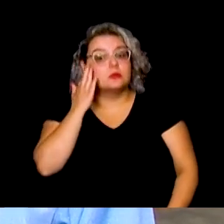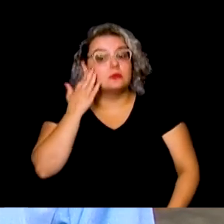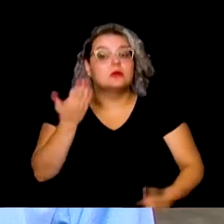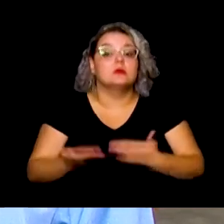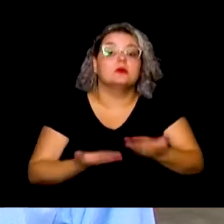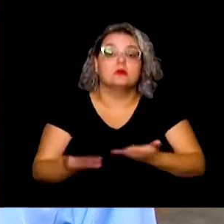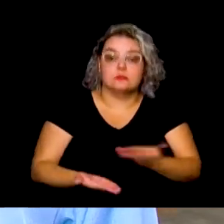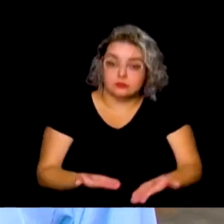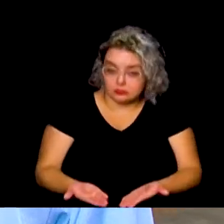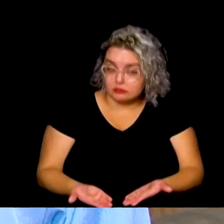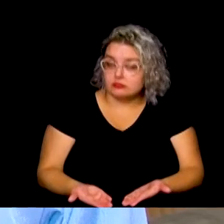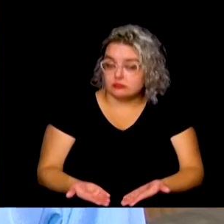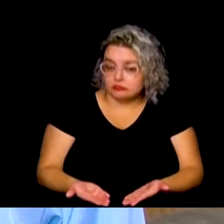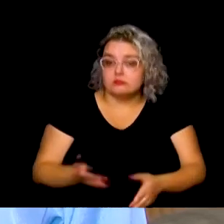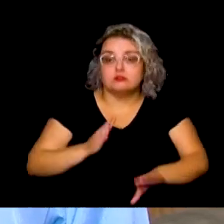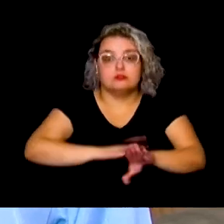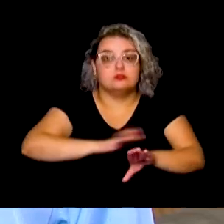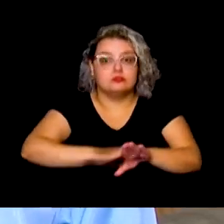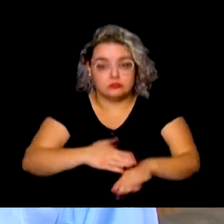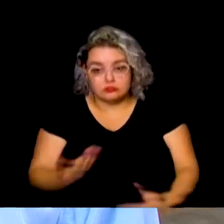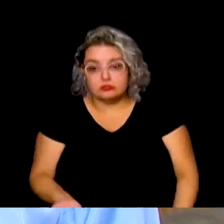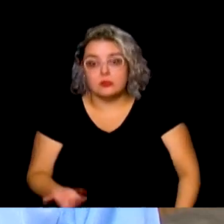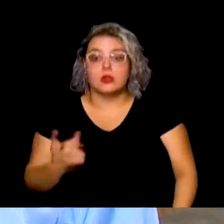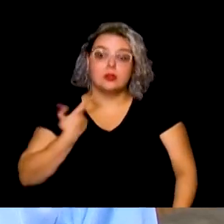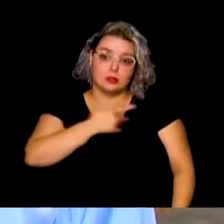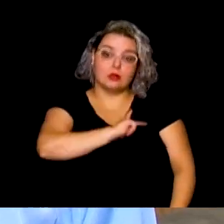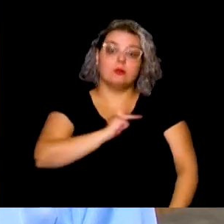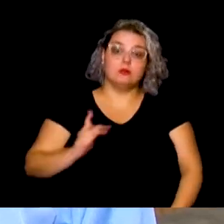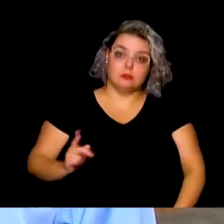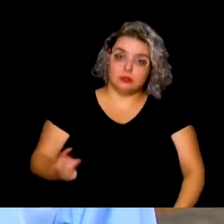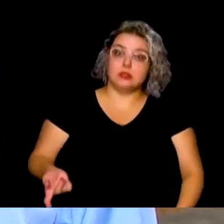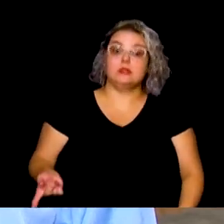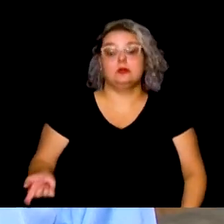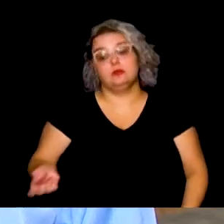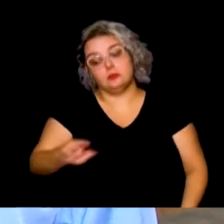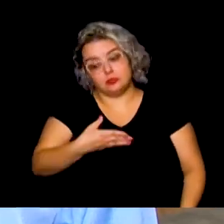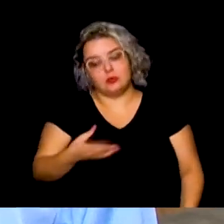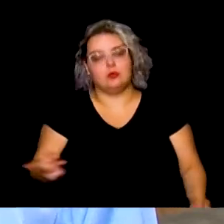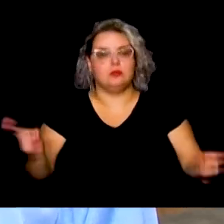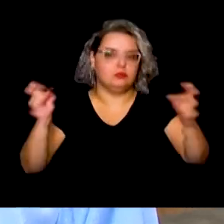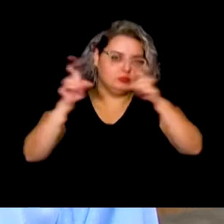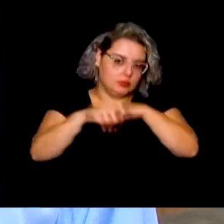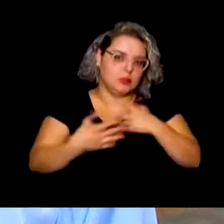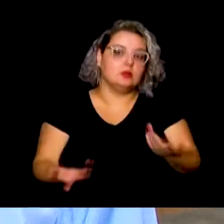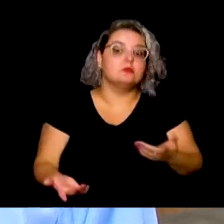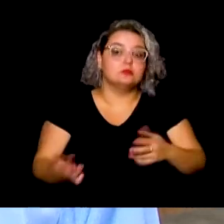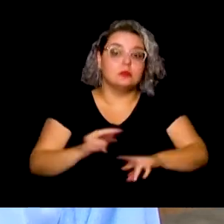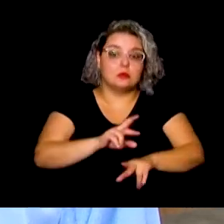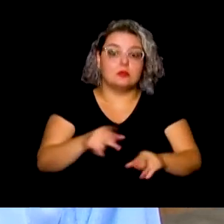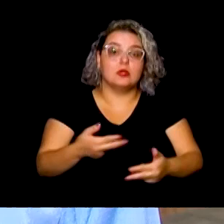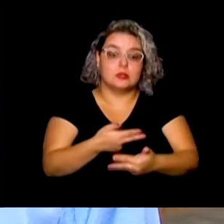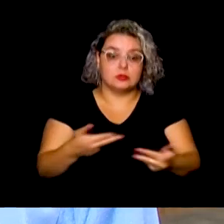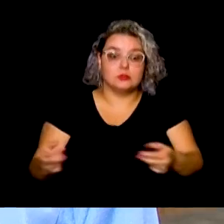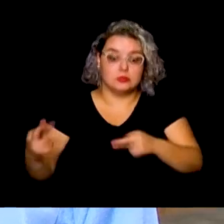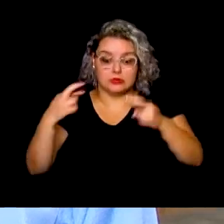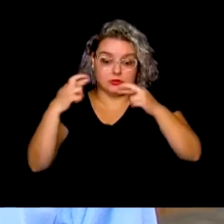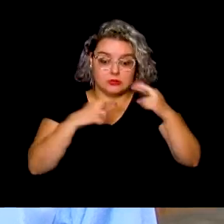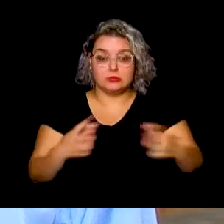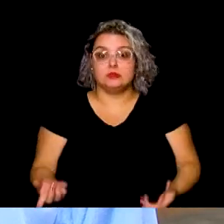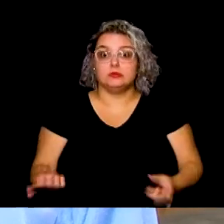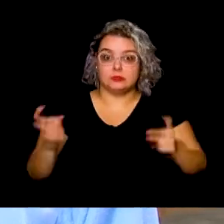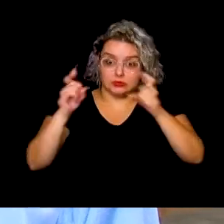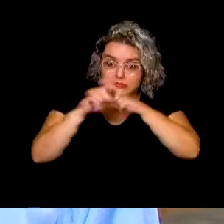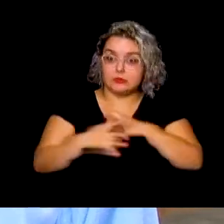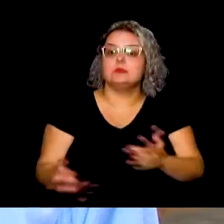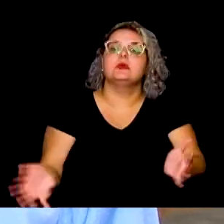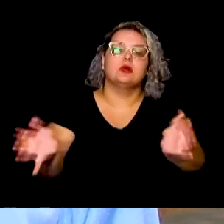gente já sabe como funciona e agora como presidente é um novo desafio né Certeza que virão muitas questões para a gente tá analisando